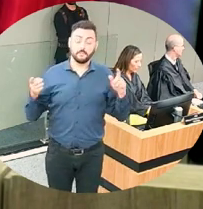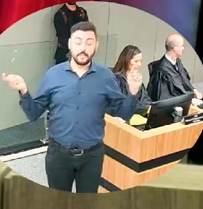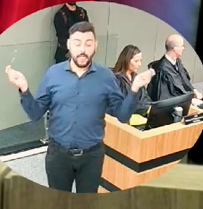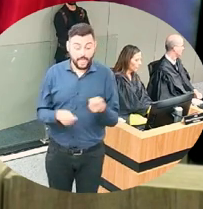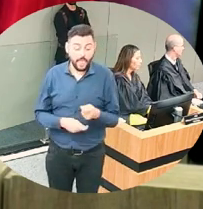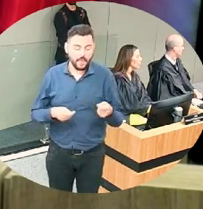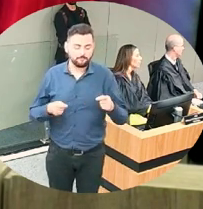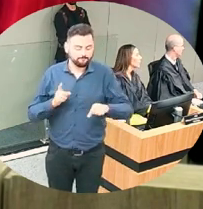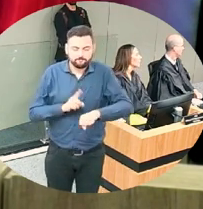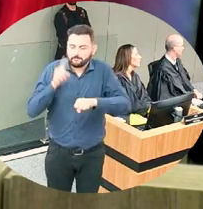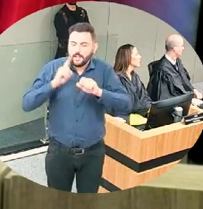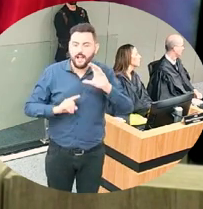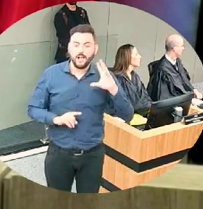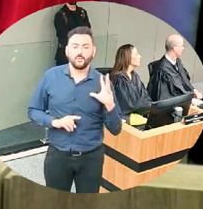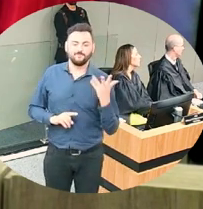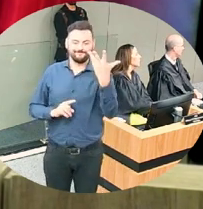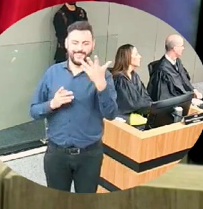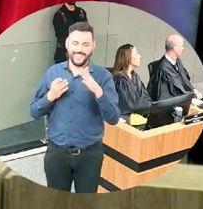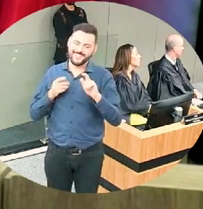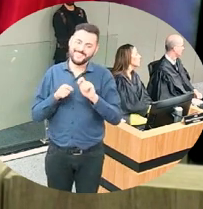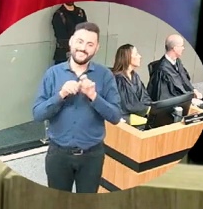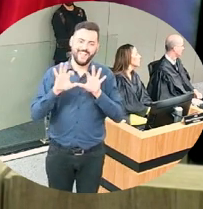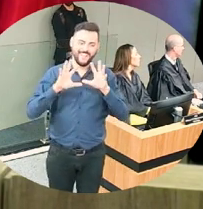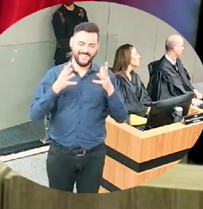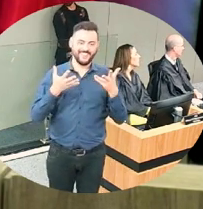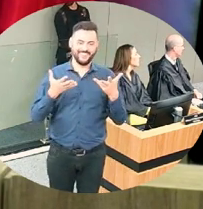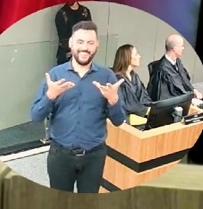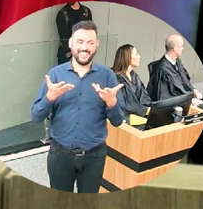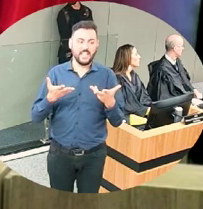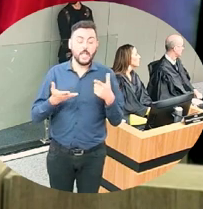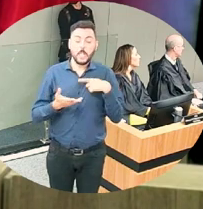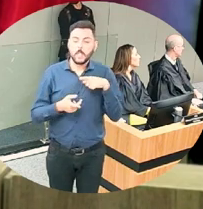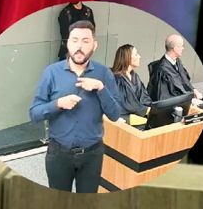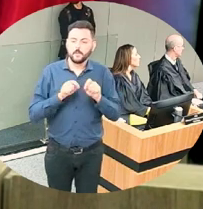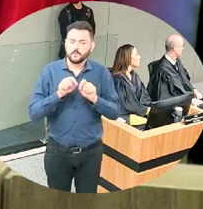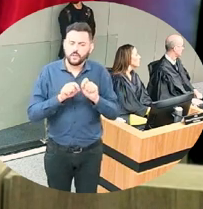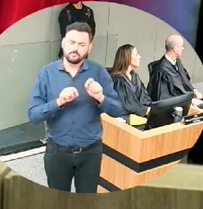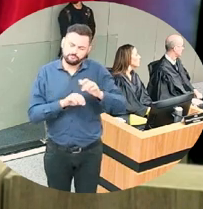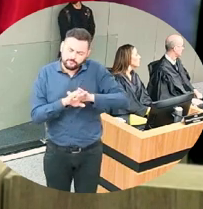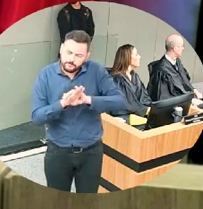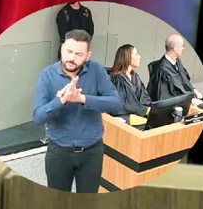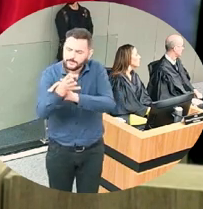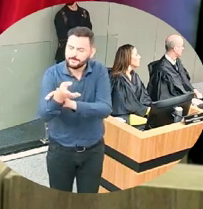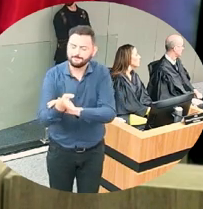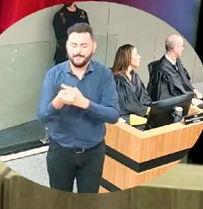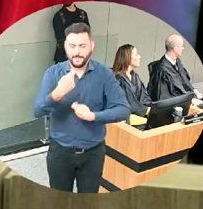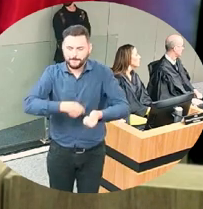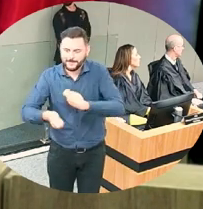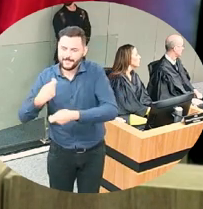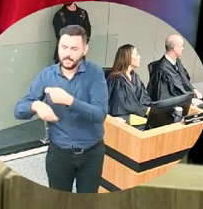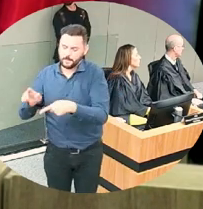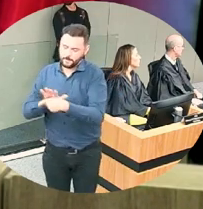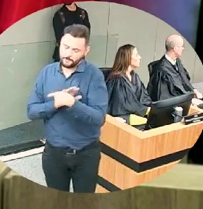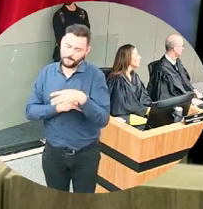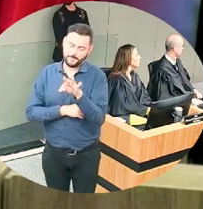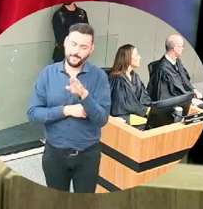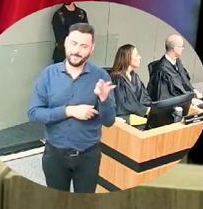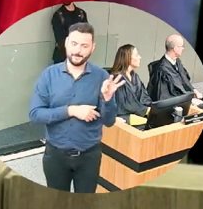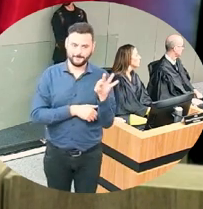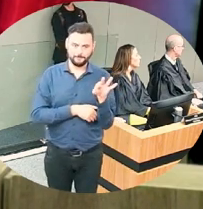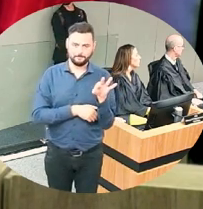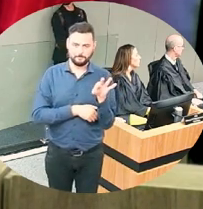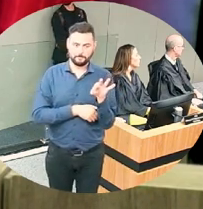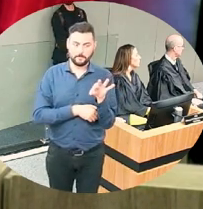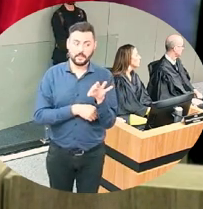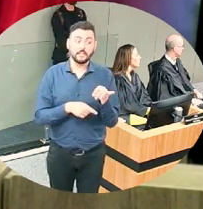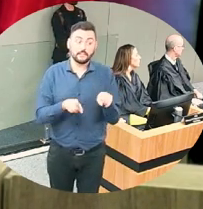agem então fica aqui nosso reconhecimento certamente honraram as melhores tradições administrativas da Justiça do Trabalho